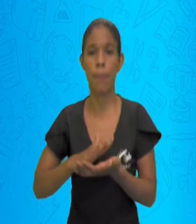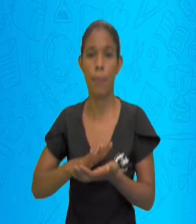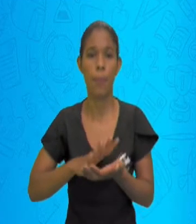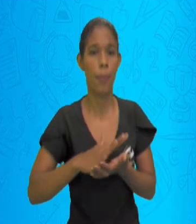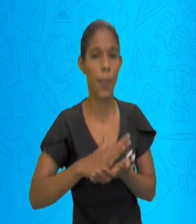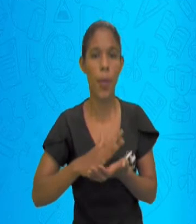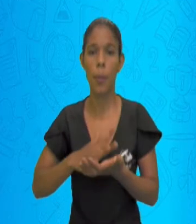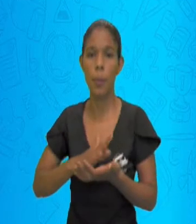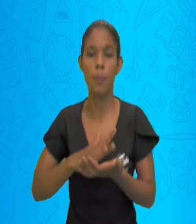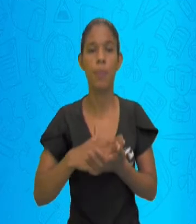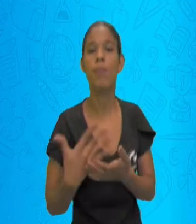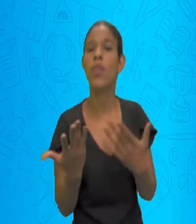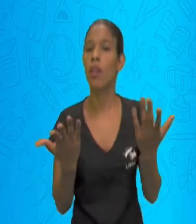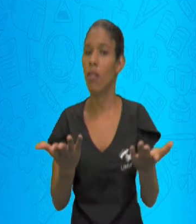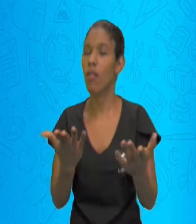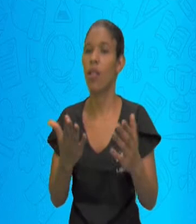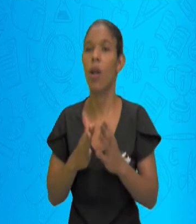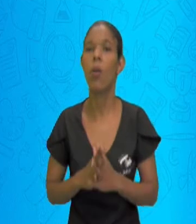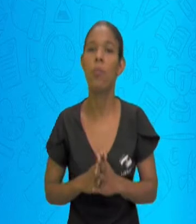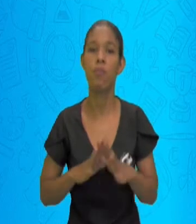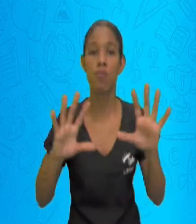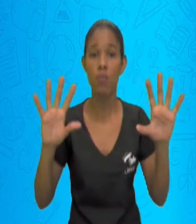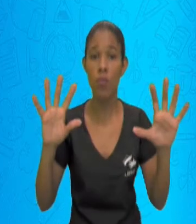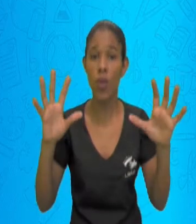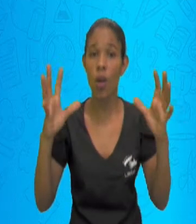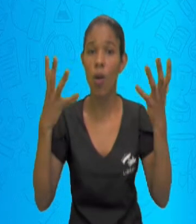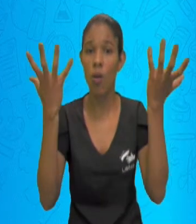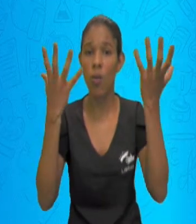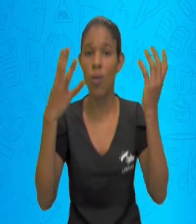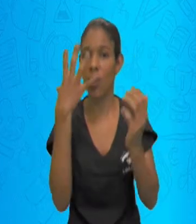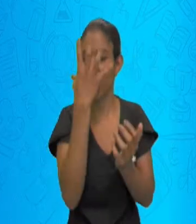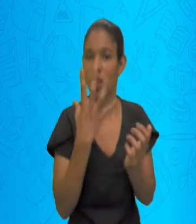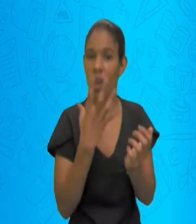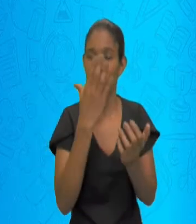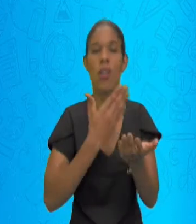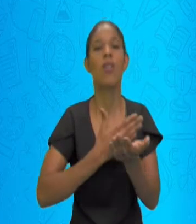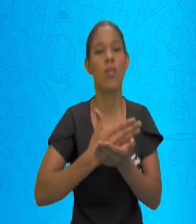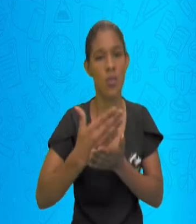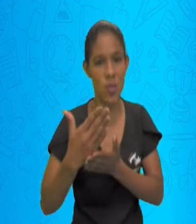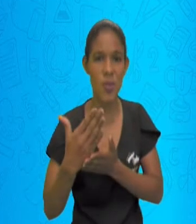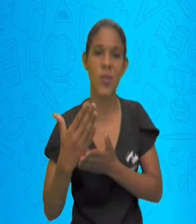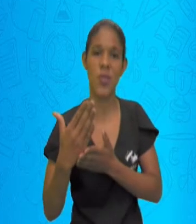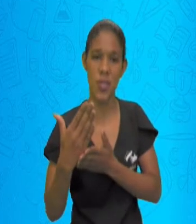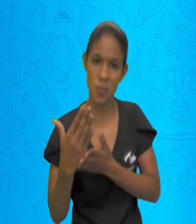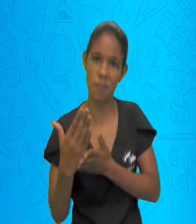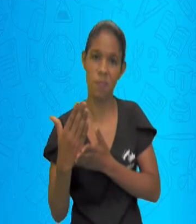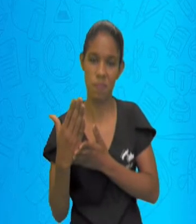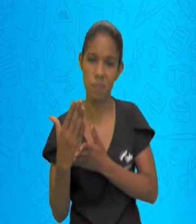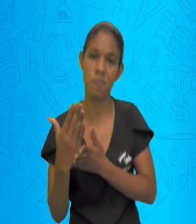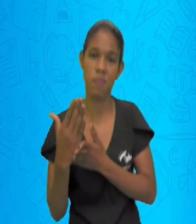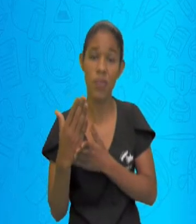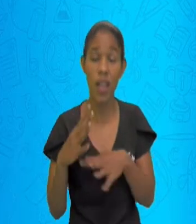abrindo espaço para as nossas demais manifestações. O samba, né, vamos dizer assim, o carnaval de clube,